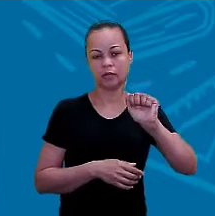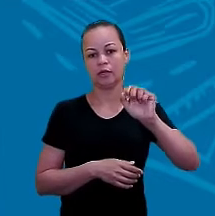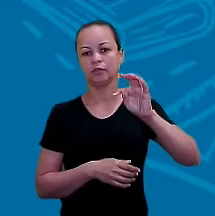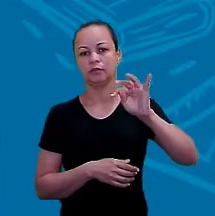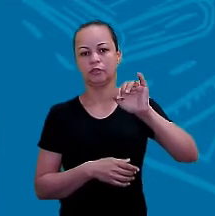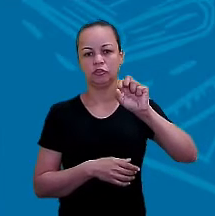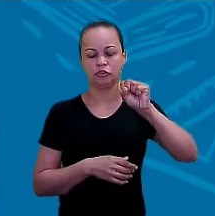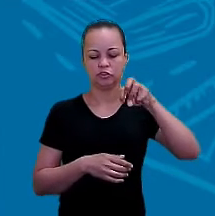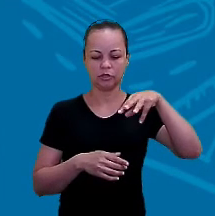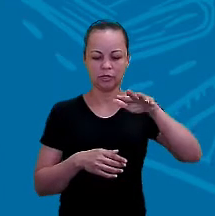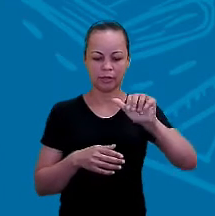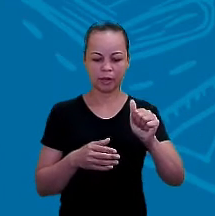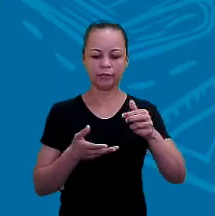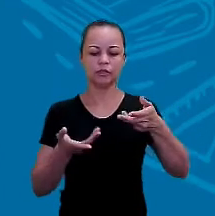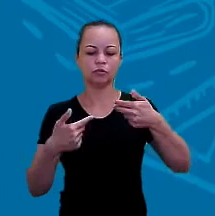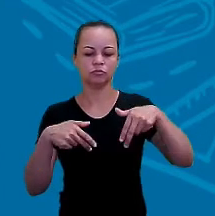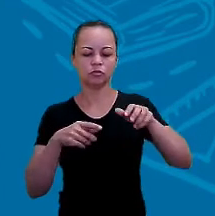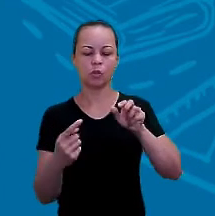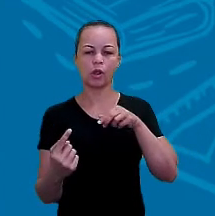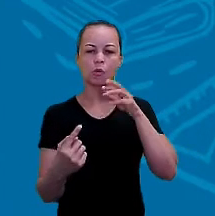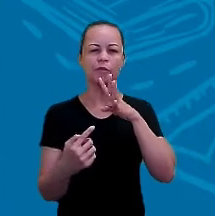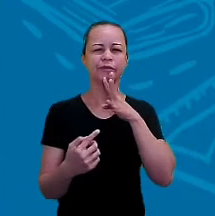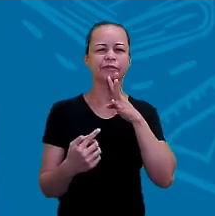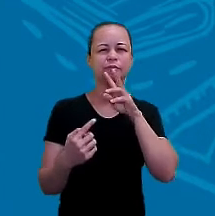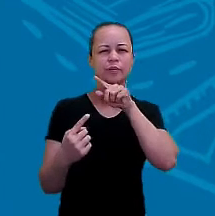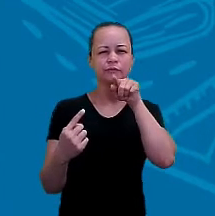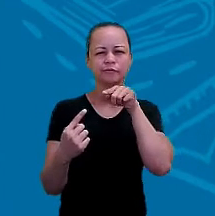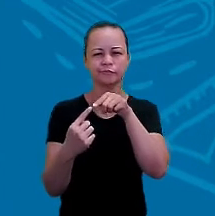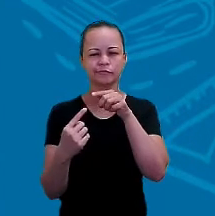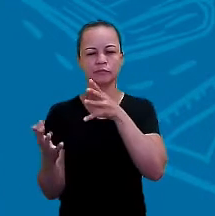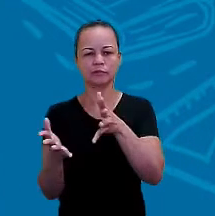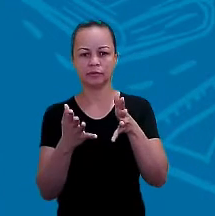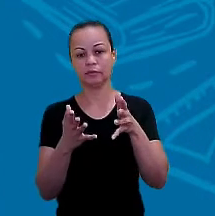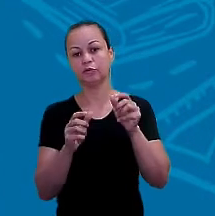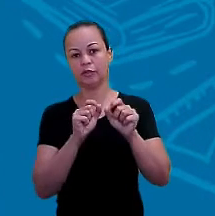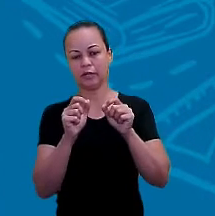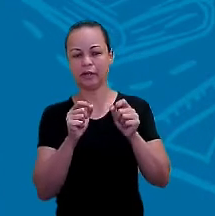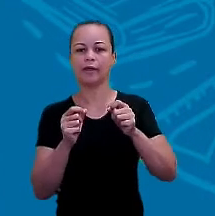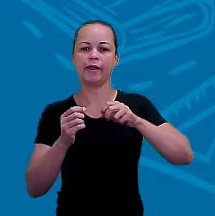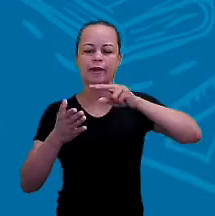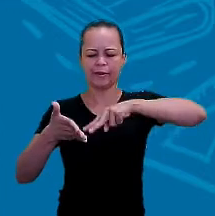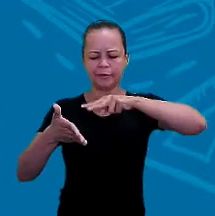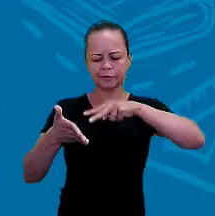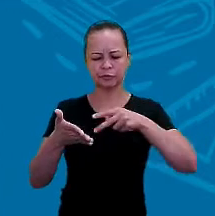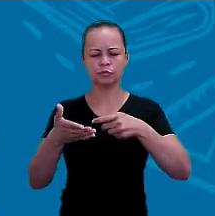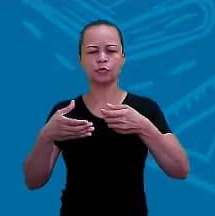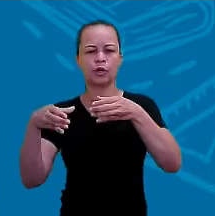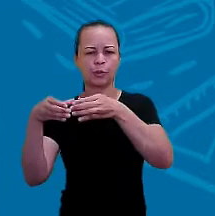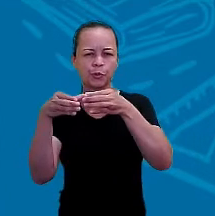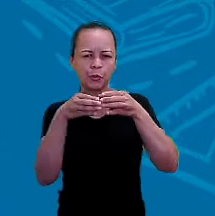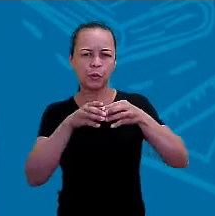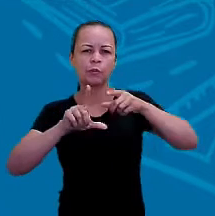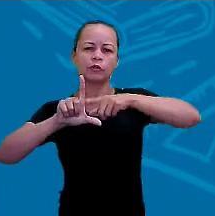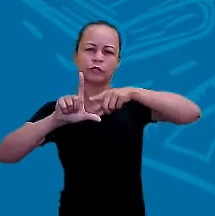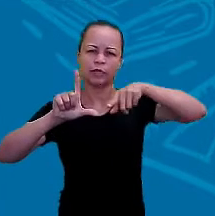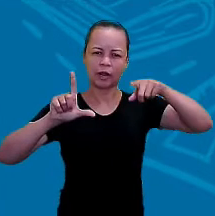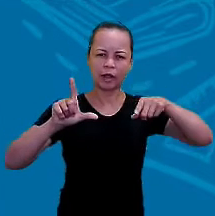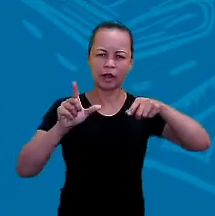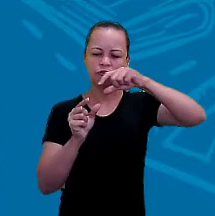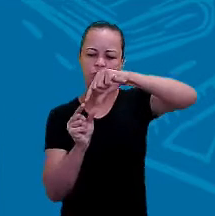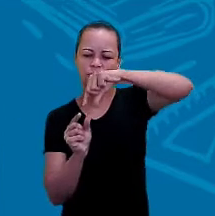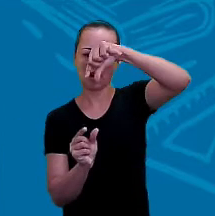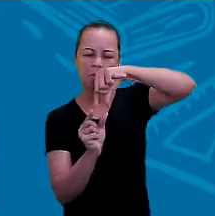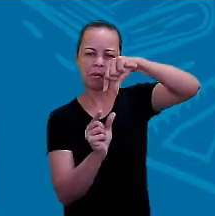representação de dados em tabelas de dupla entrada, gráficos de colunas simples e agrupadas, gráficos de